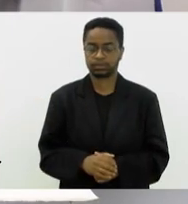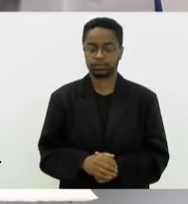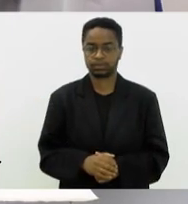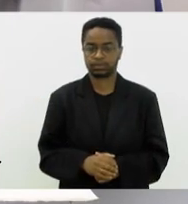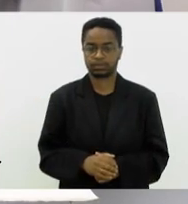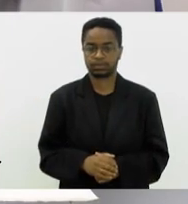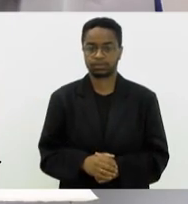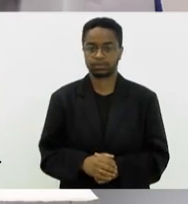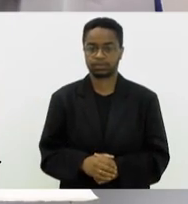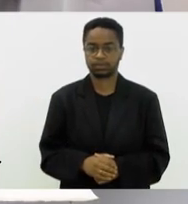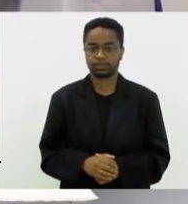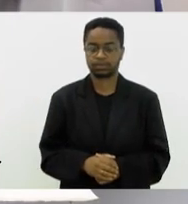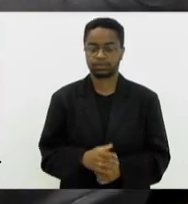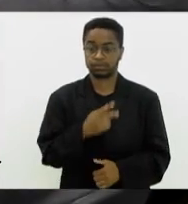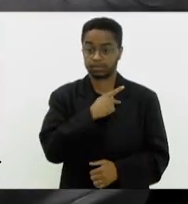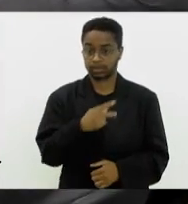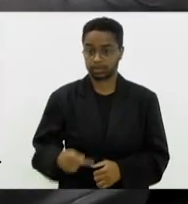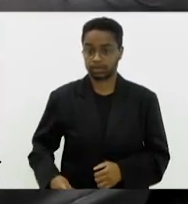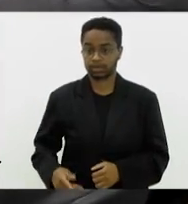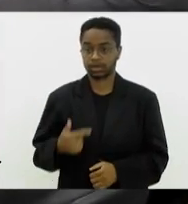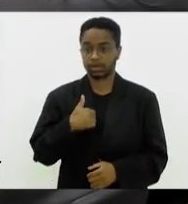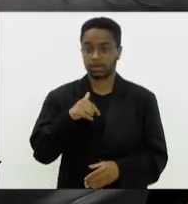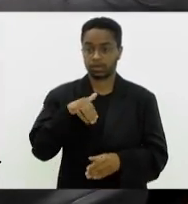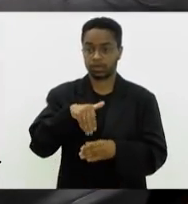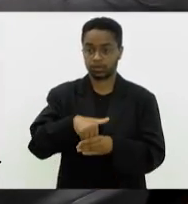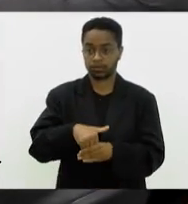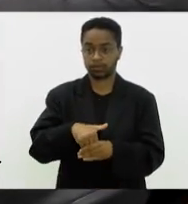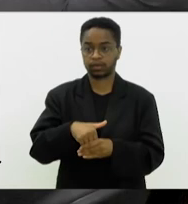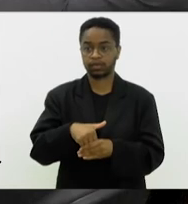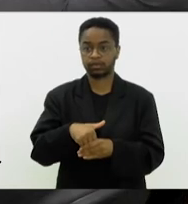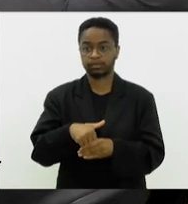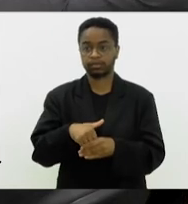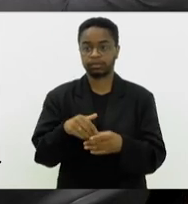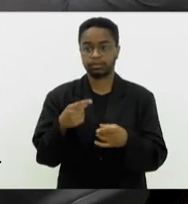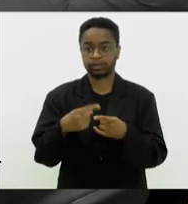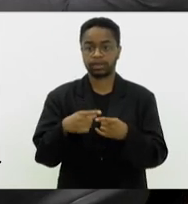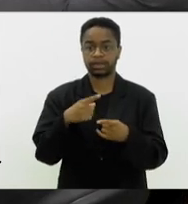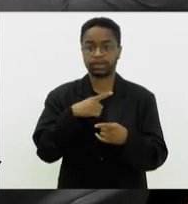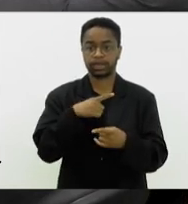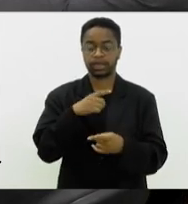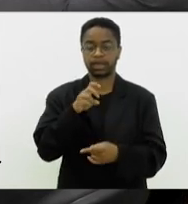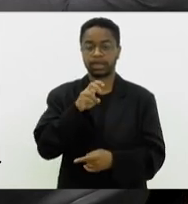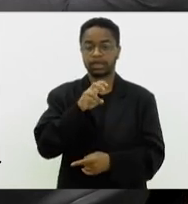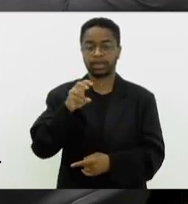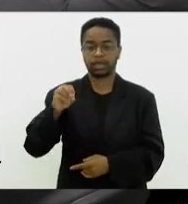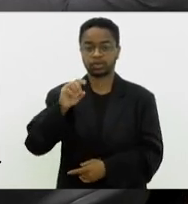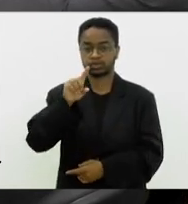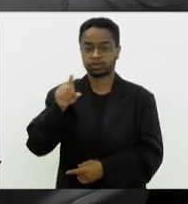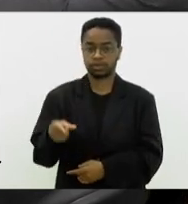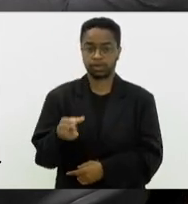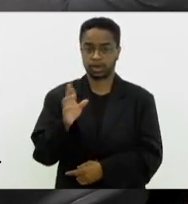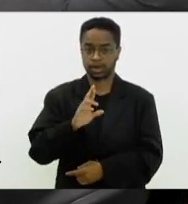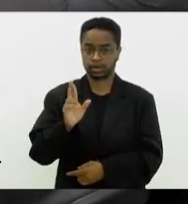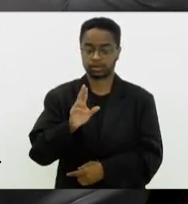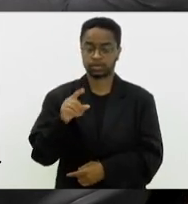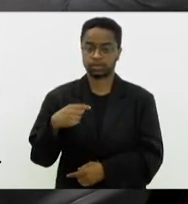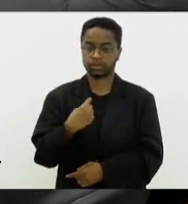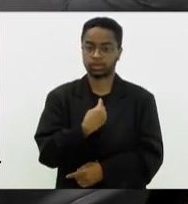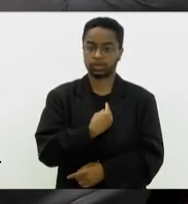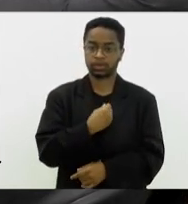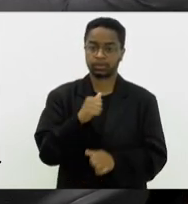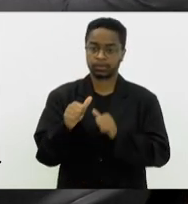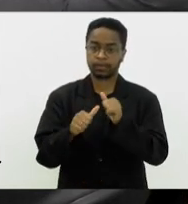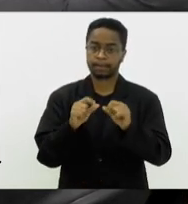presidente, vou ratificar esse voto aí, haja visto que está aqui em R$500 mil a multa, a gente vai converter isso aí em um FIR, mas é